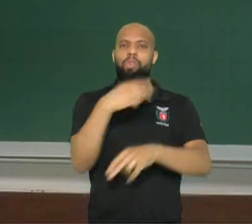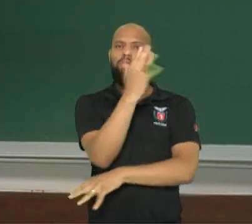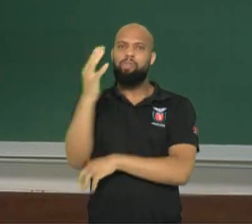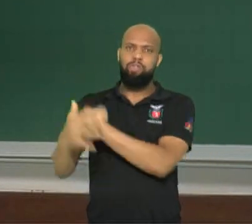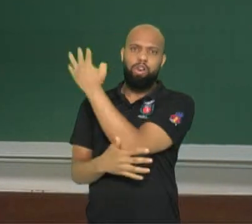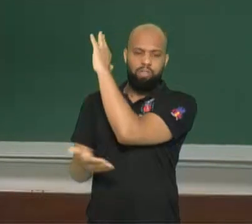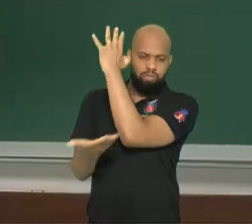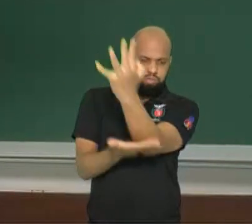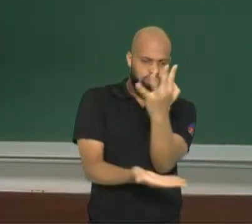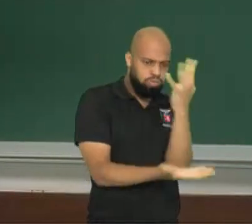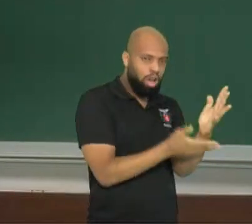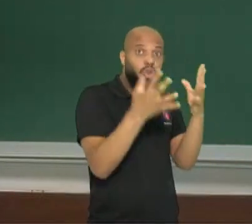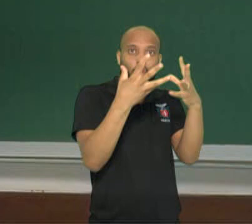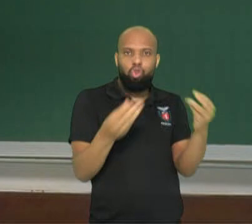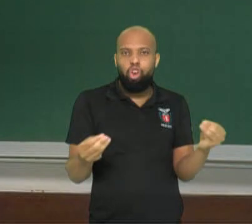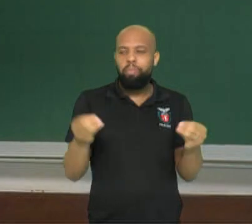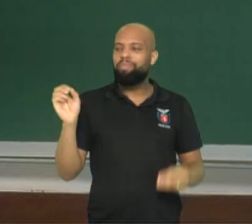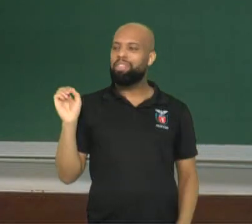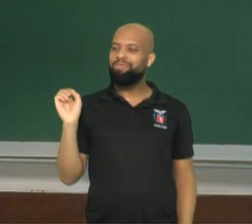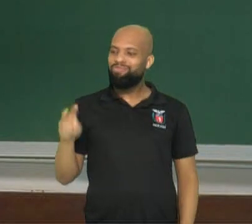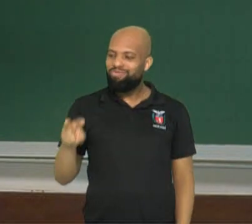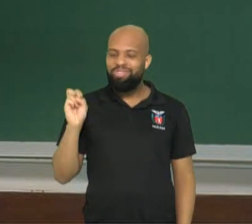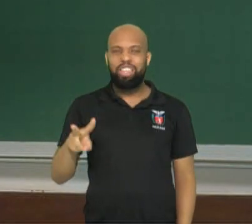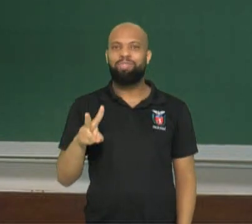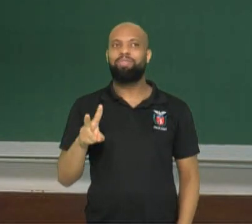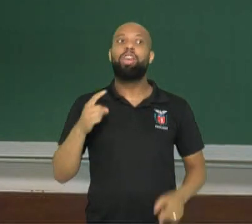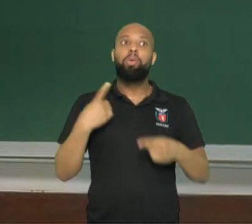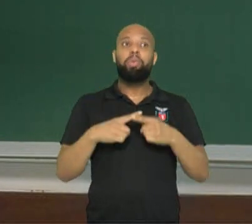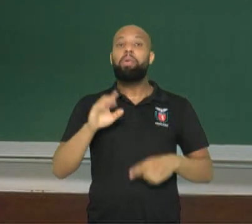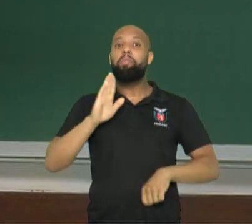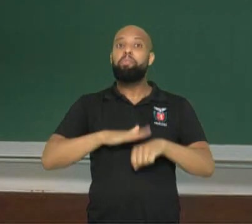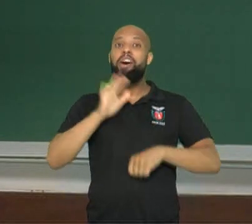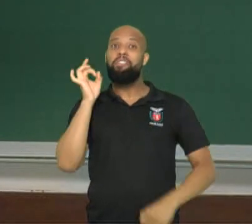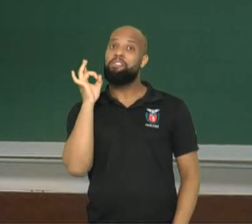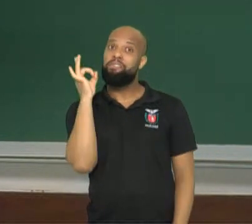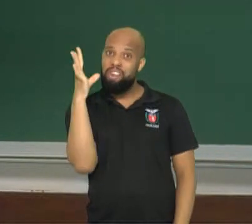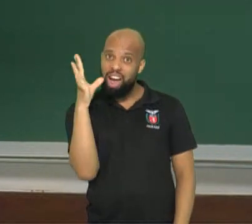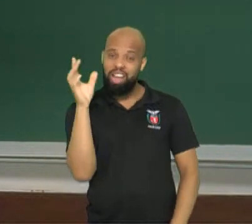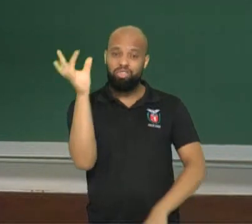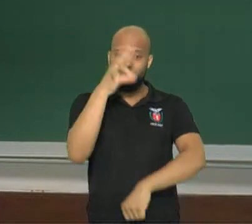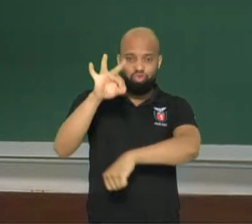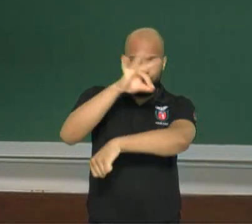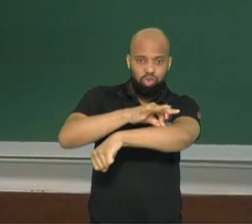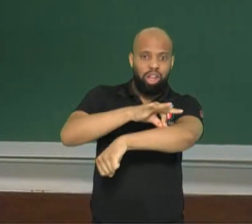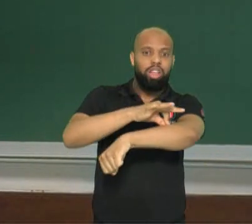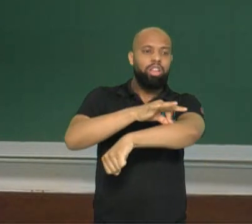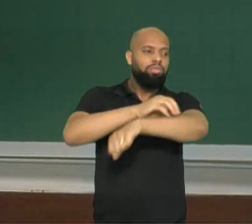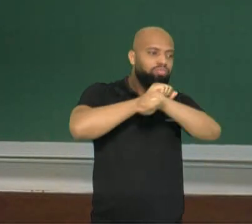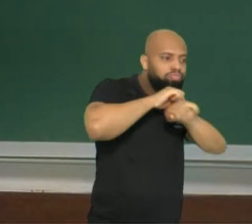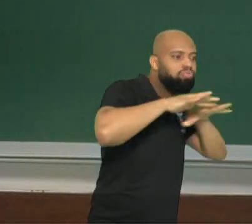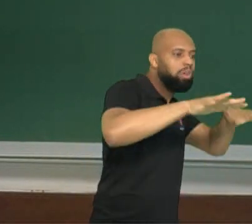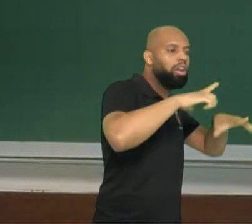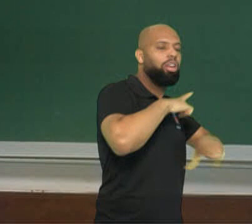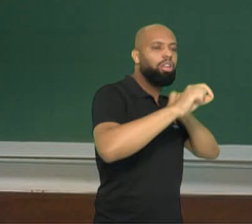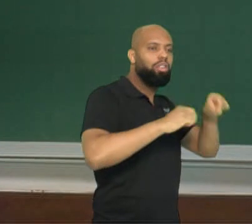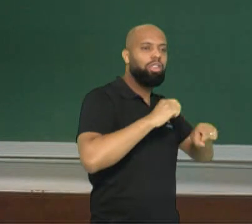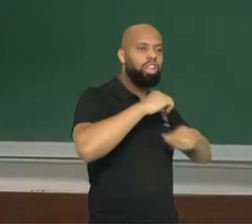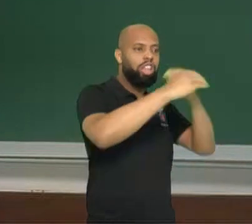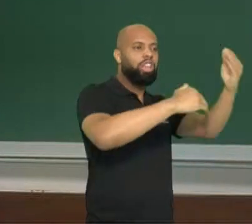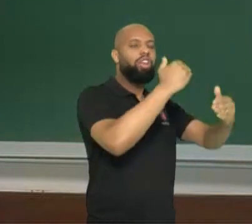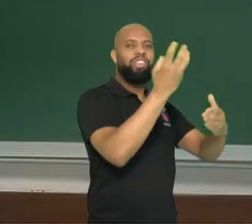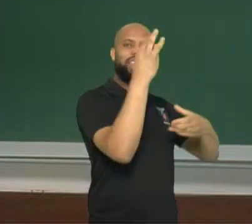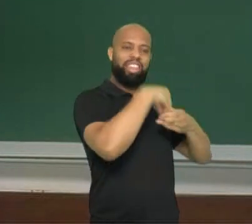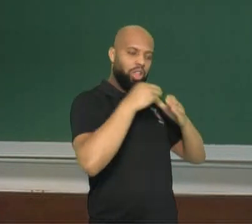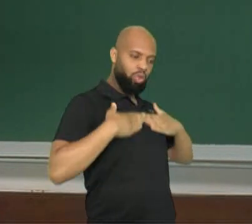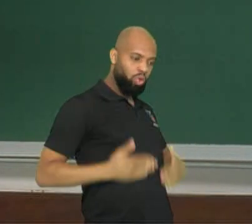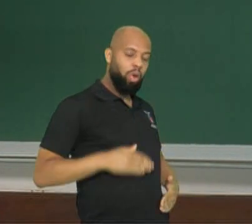diminuído. Então, é mais fácil do mosquito conseguir transmitir o vírus de uma espécie para outra, né, que consiga esse vírus se desenvolver e